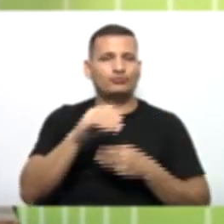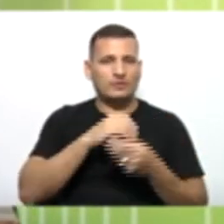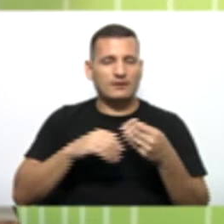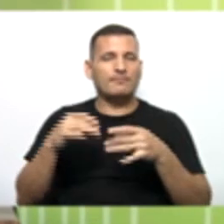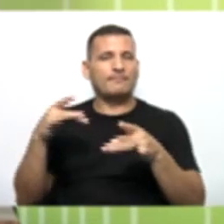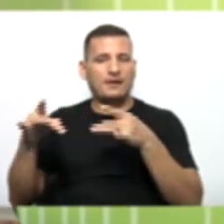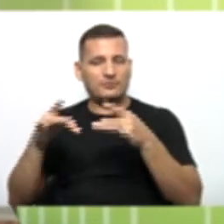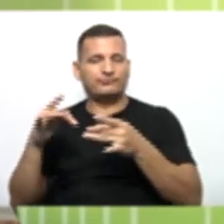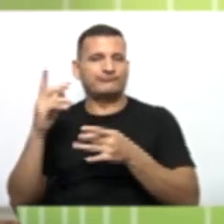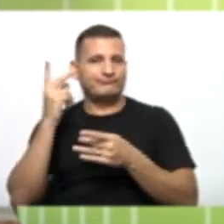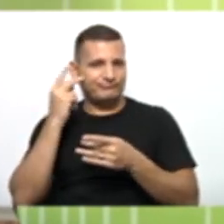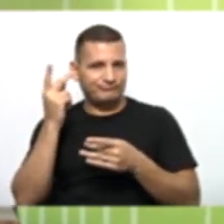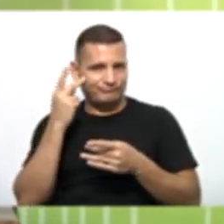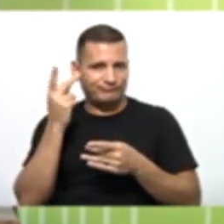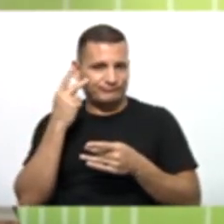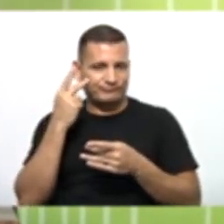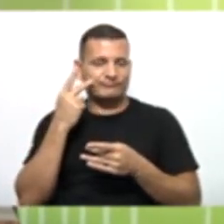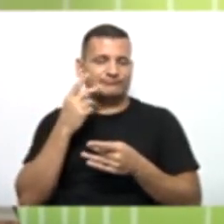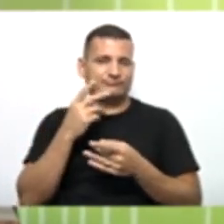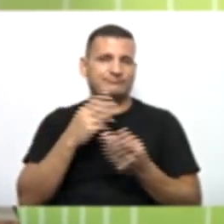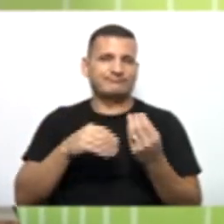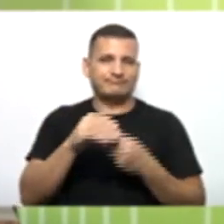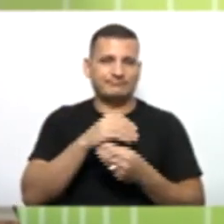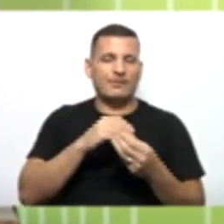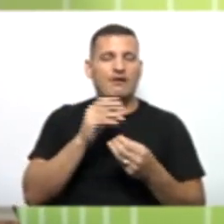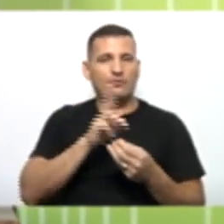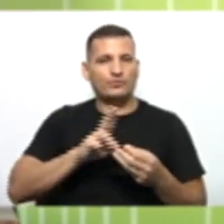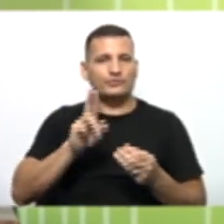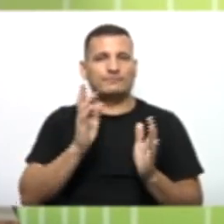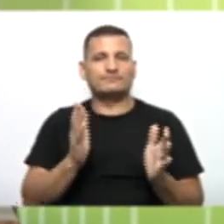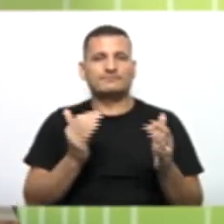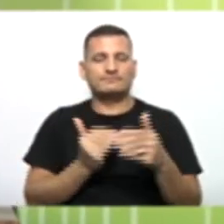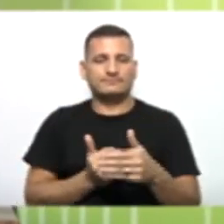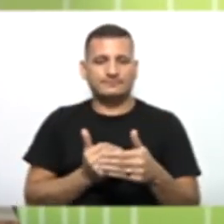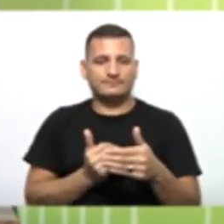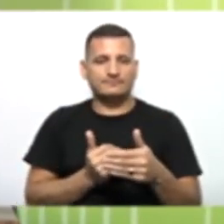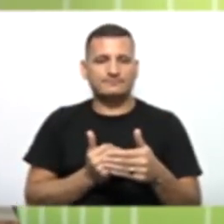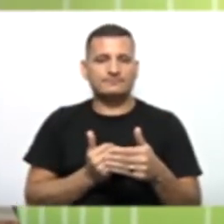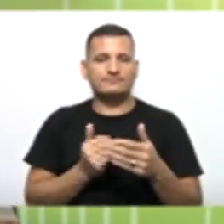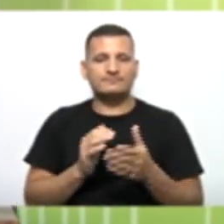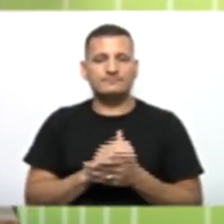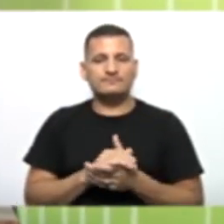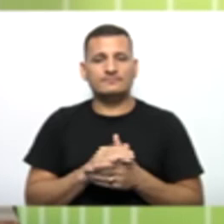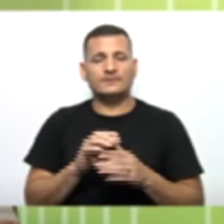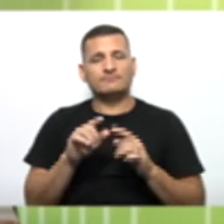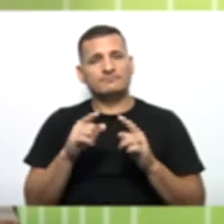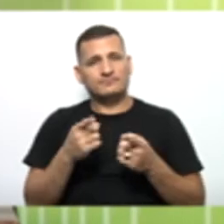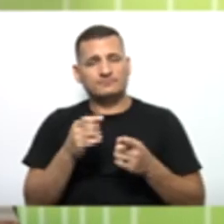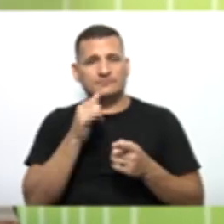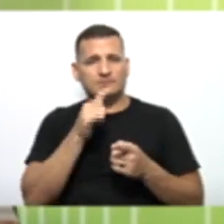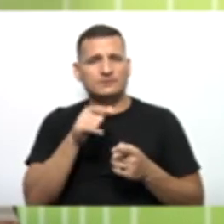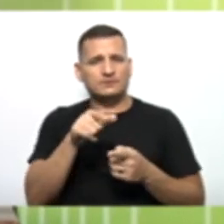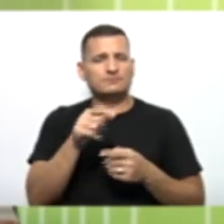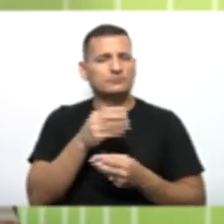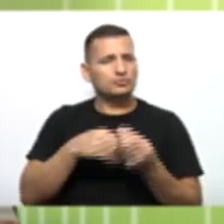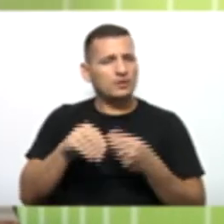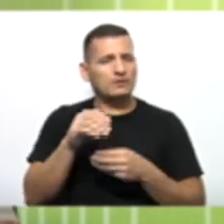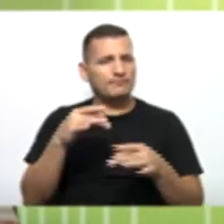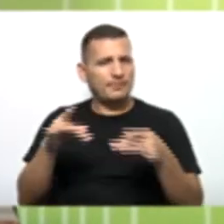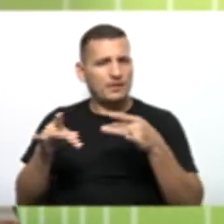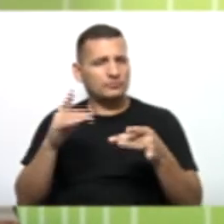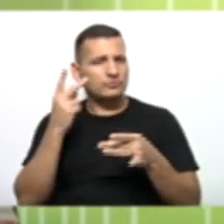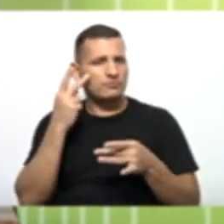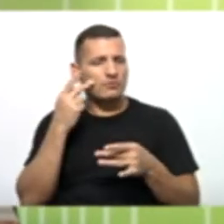convencional para ser utilizado em embalagens. Mas se eles são misturados em plástico convencional, qual